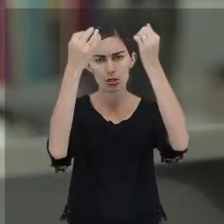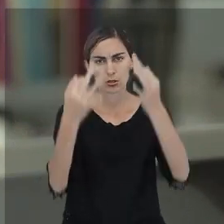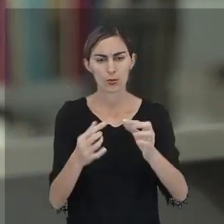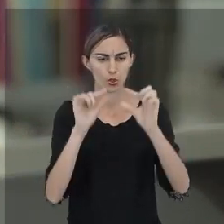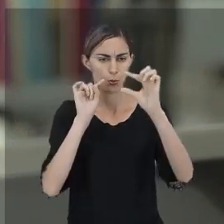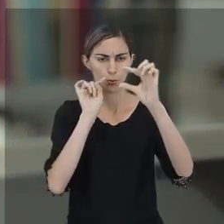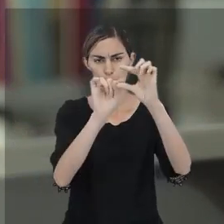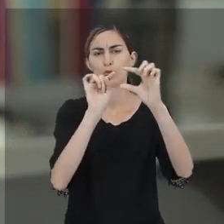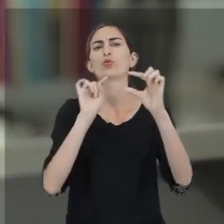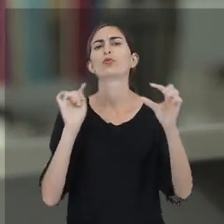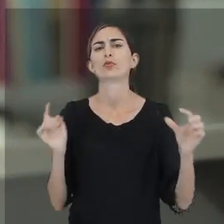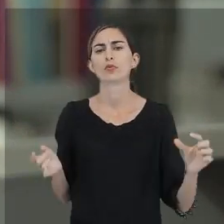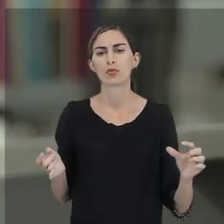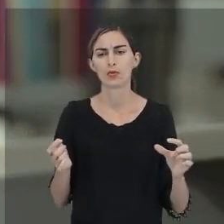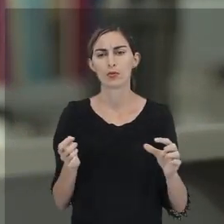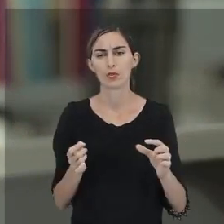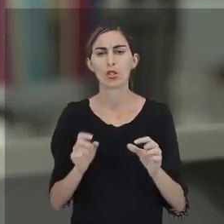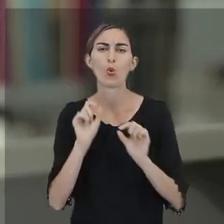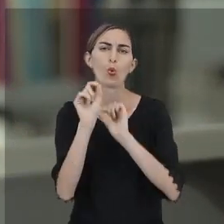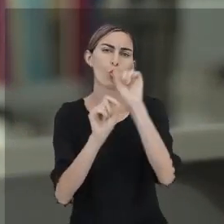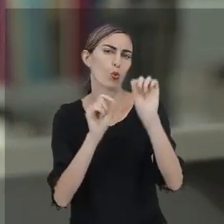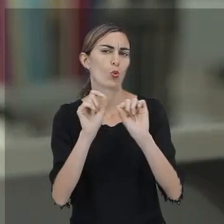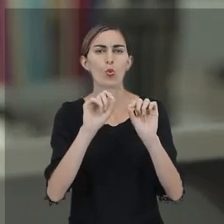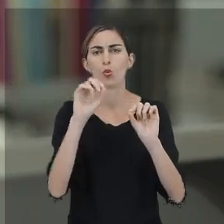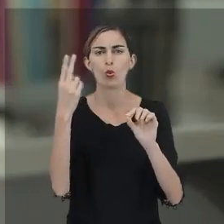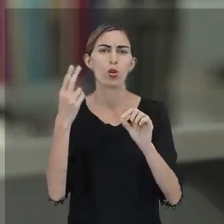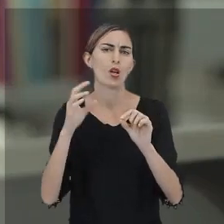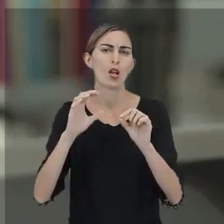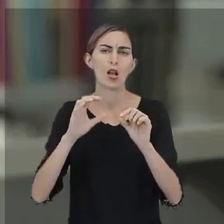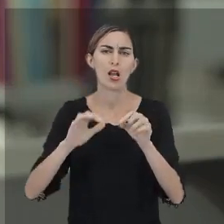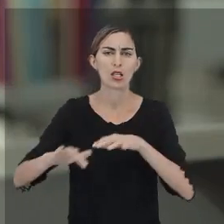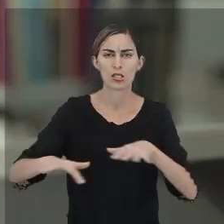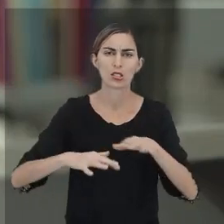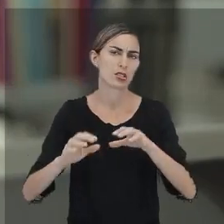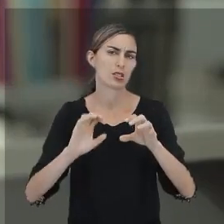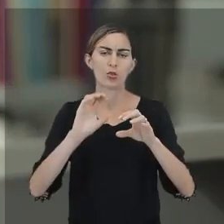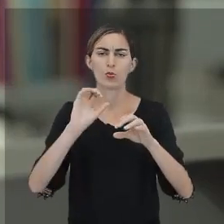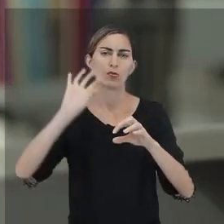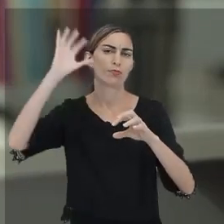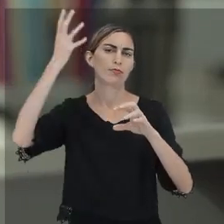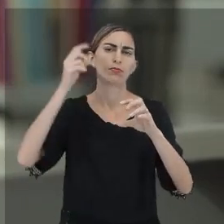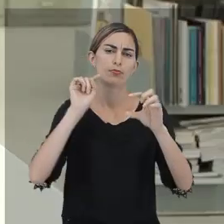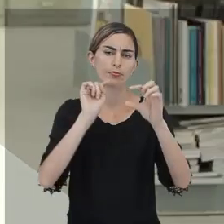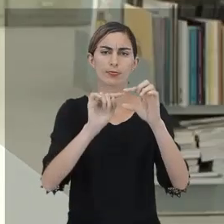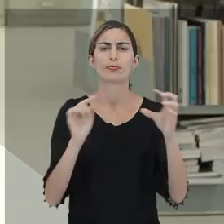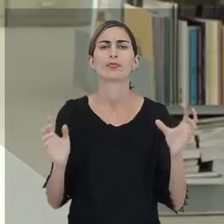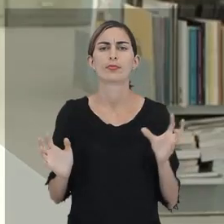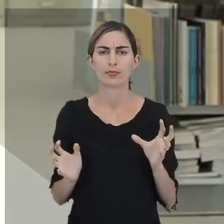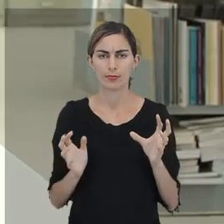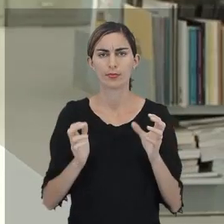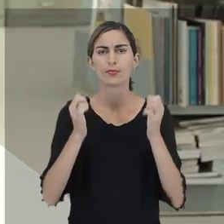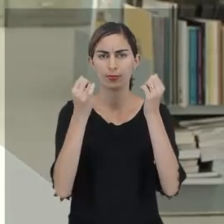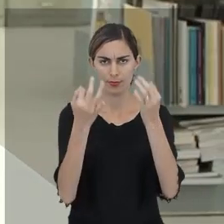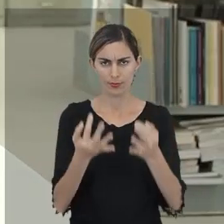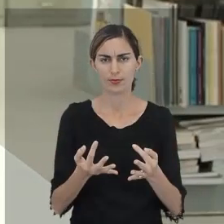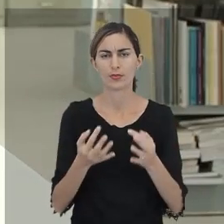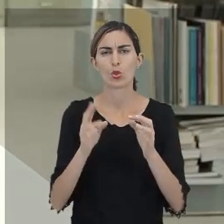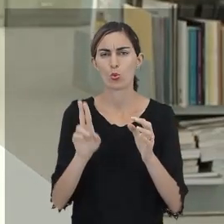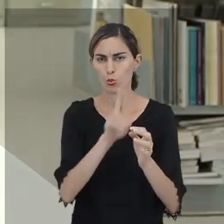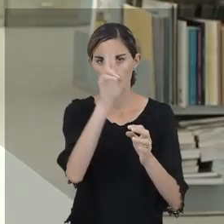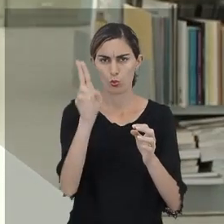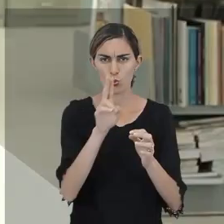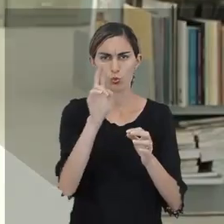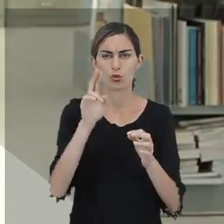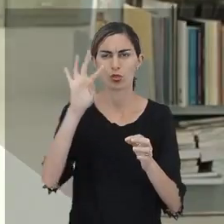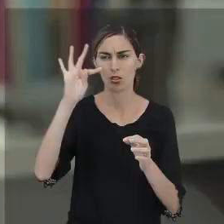botão foi clicado o que determinadas a ação foi executada então é basicamente dessa forma que você usa essa